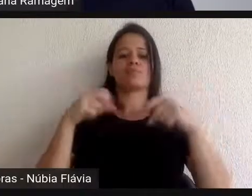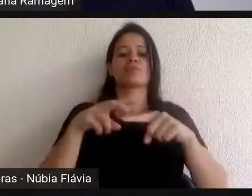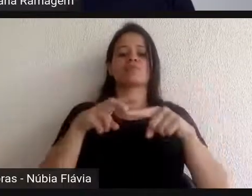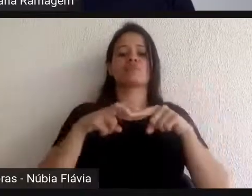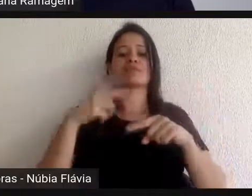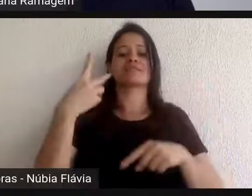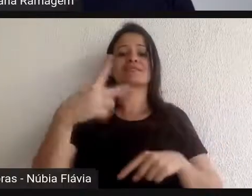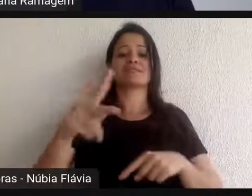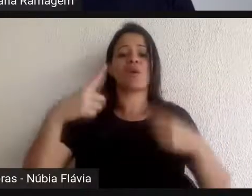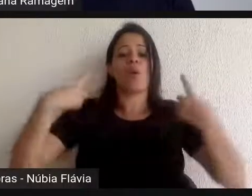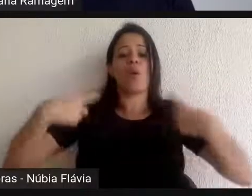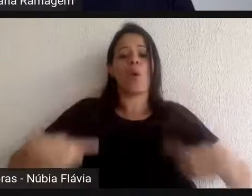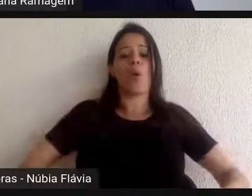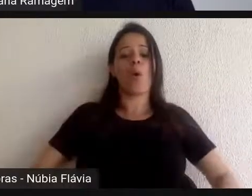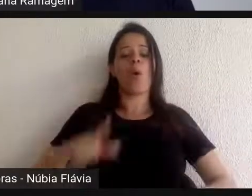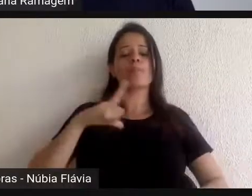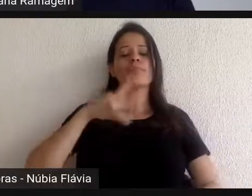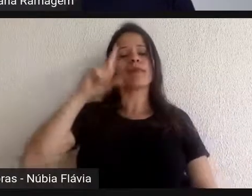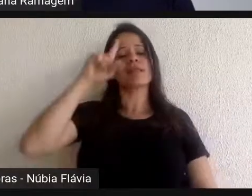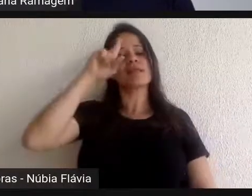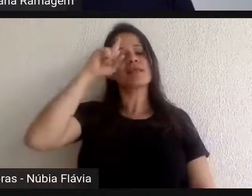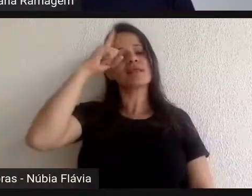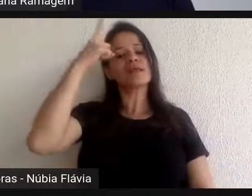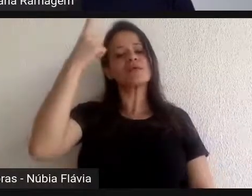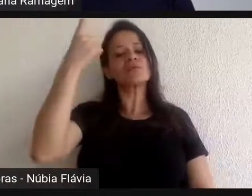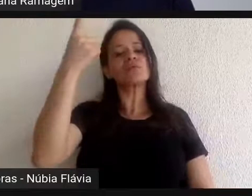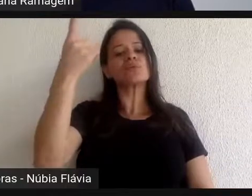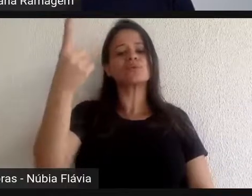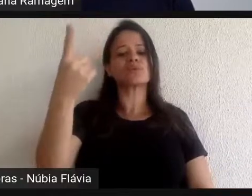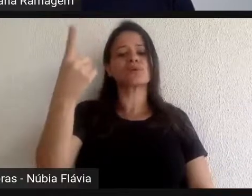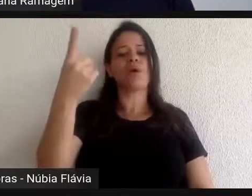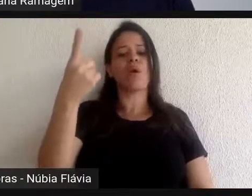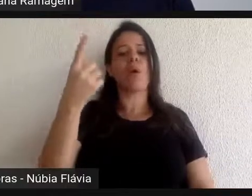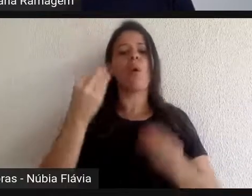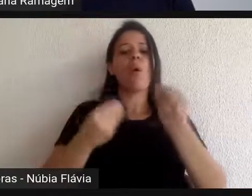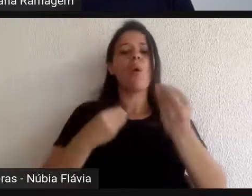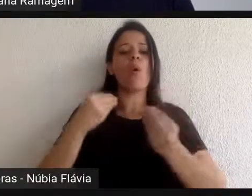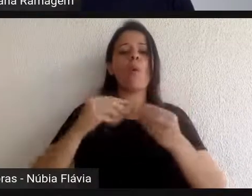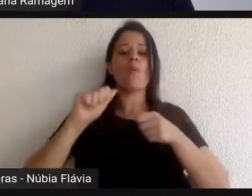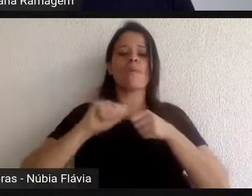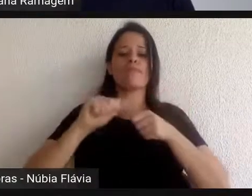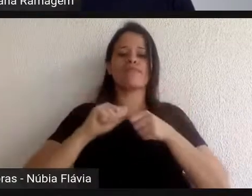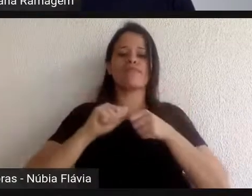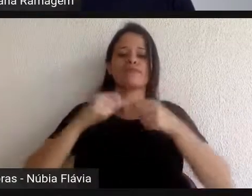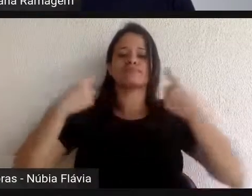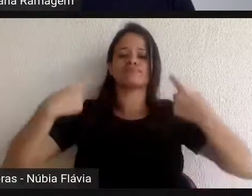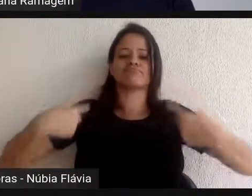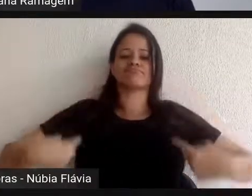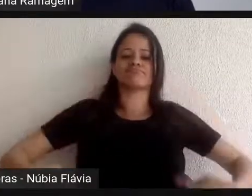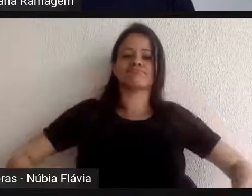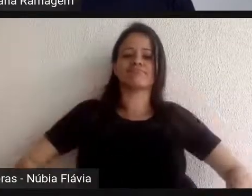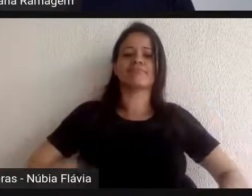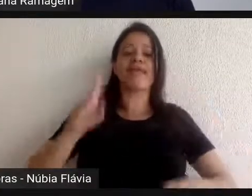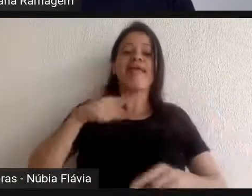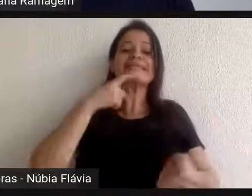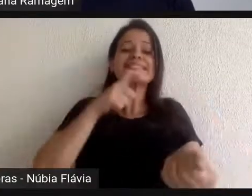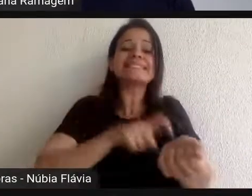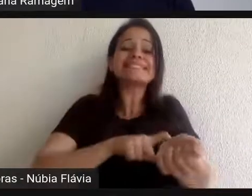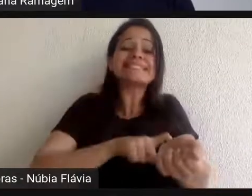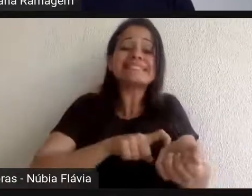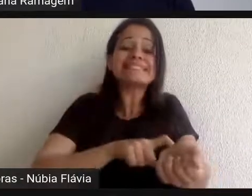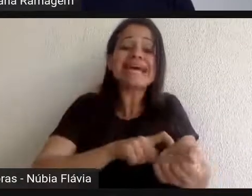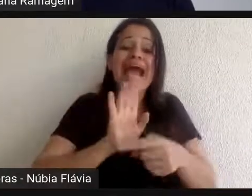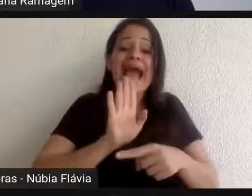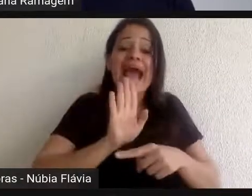terá, pelo seu próprio corpo, um aumento natural da imunidade. Porque aonde correm os